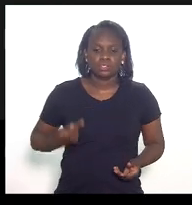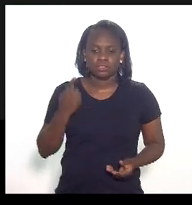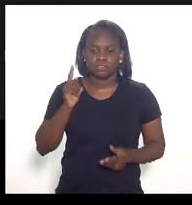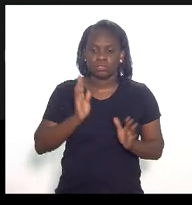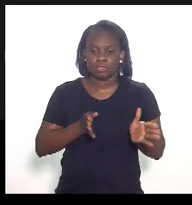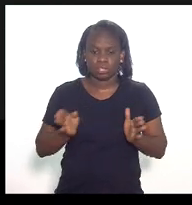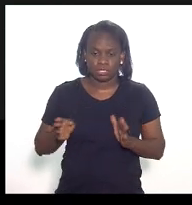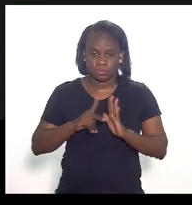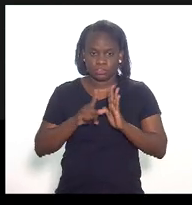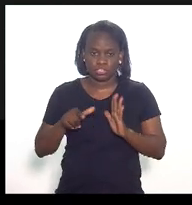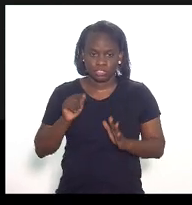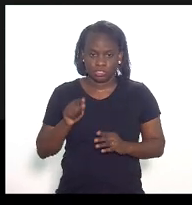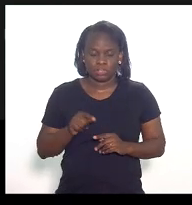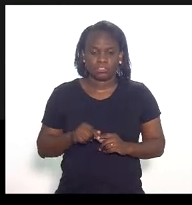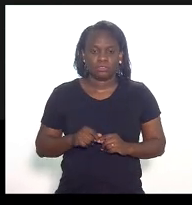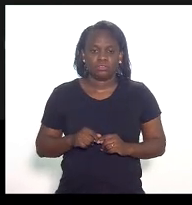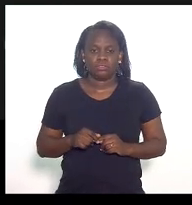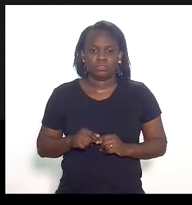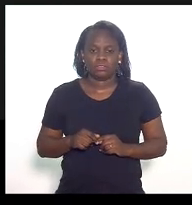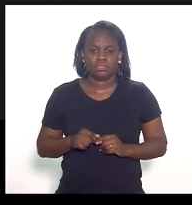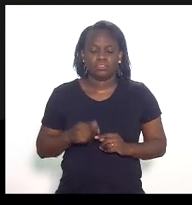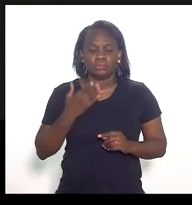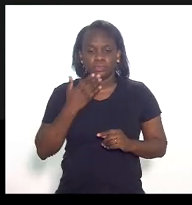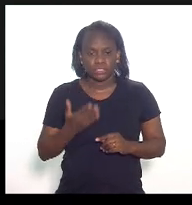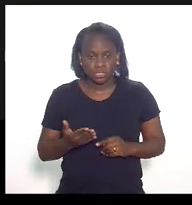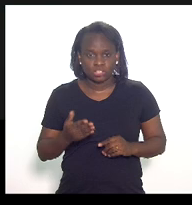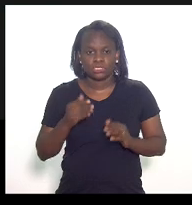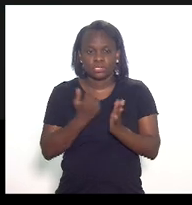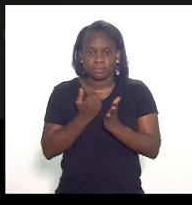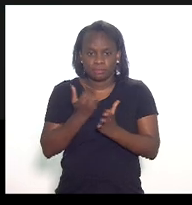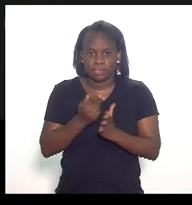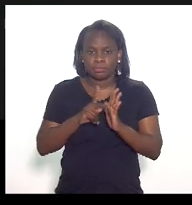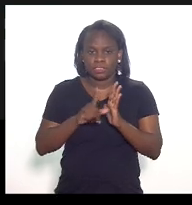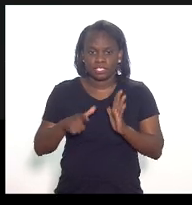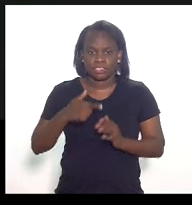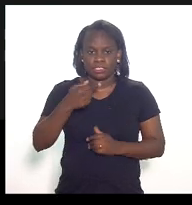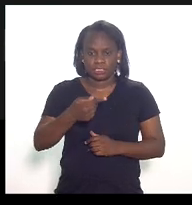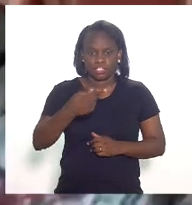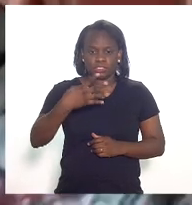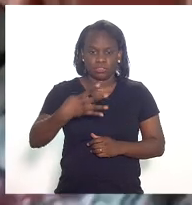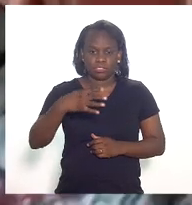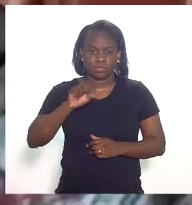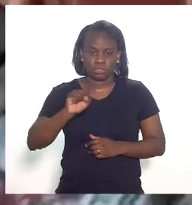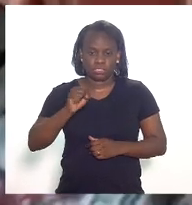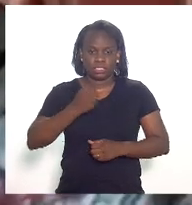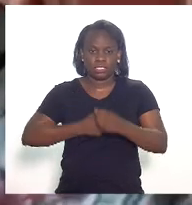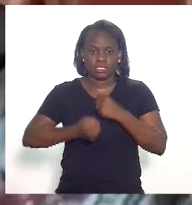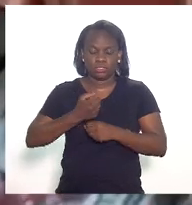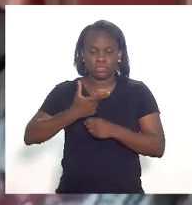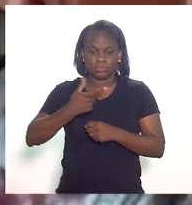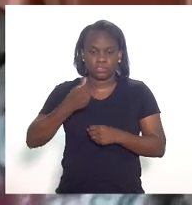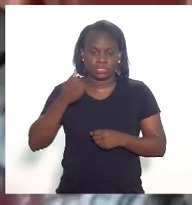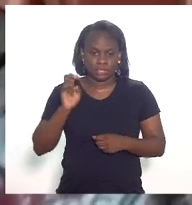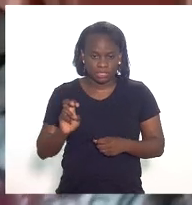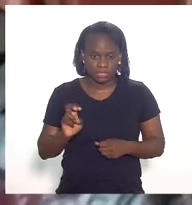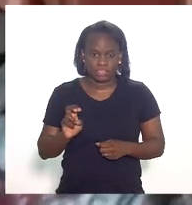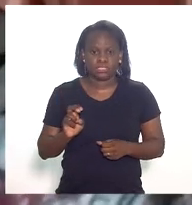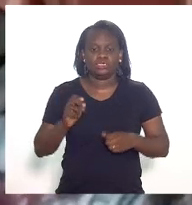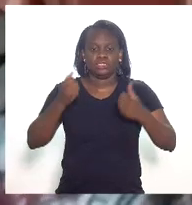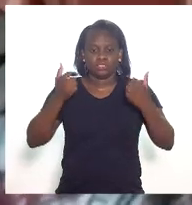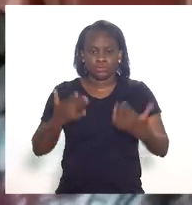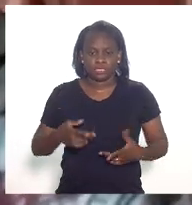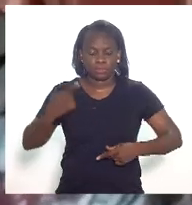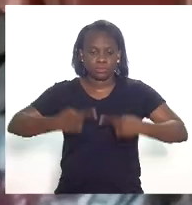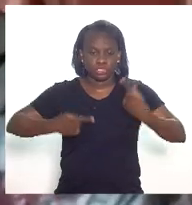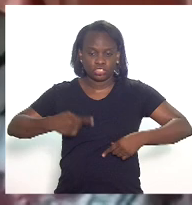ordem nesse projeto. Deputada Mônica. Solicitando anexação ao projeto de lei 748 de 2015, que estabelece a